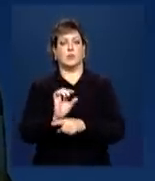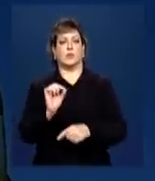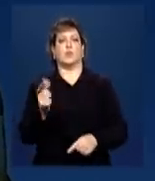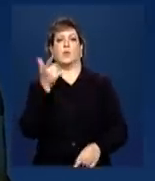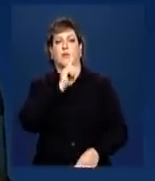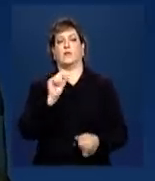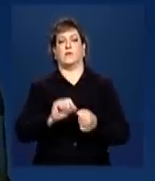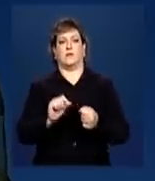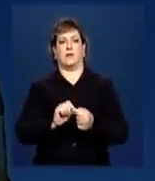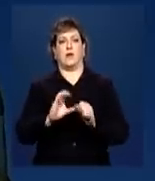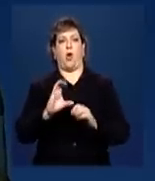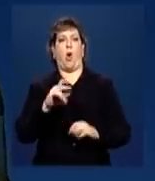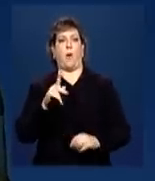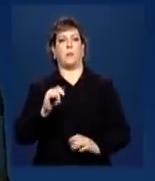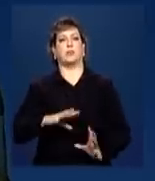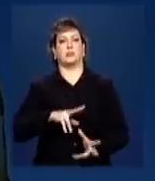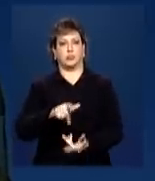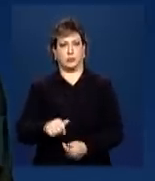Mundo.